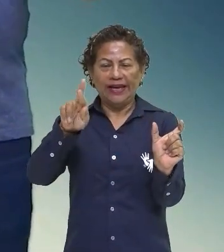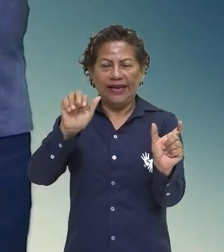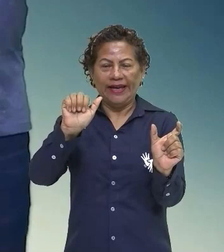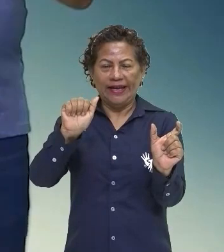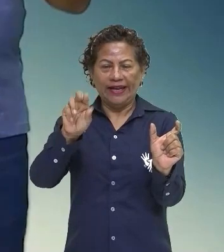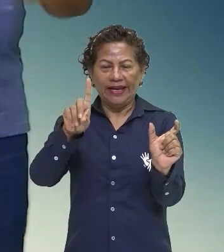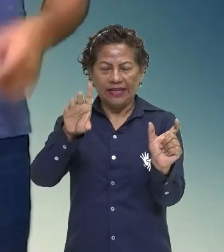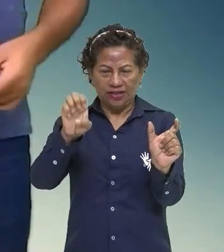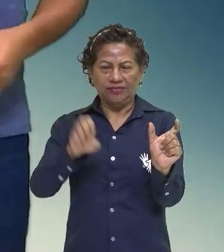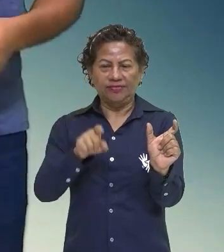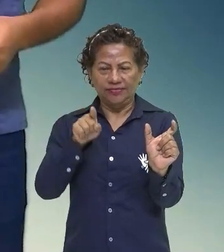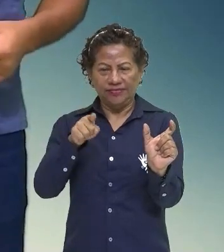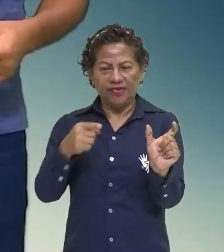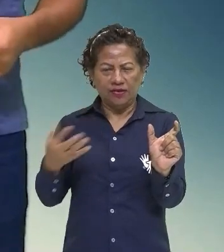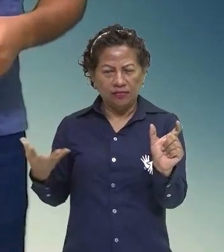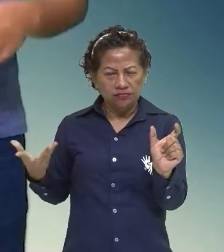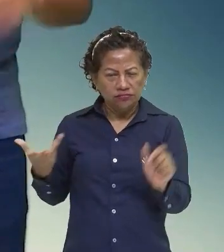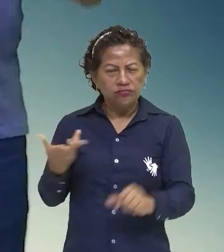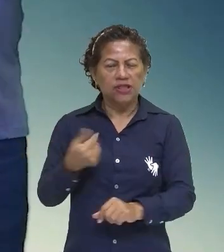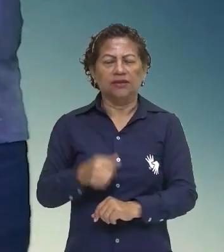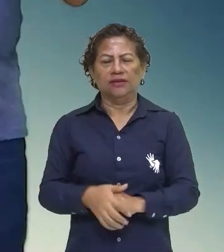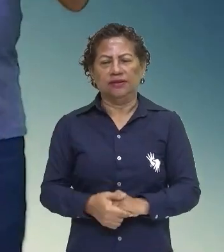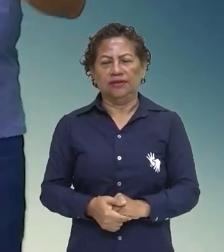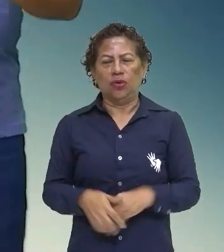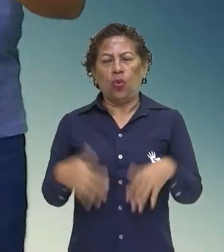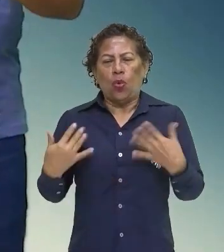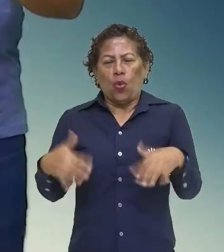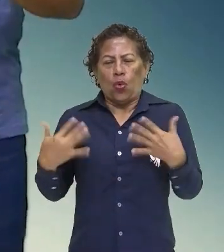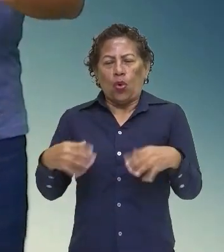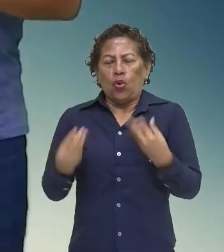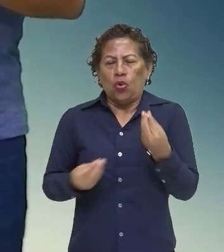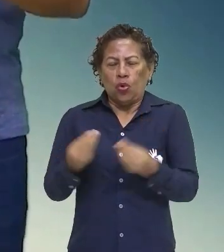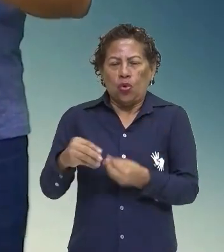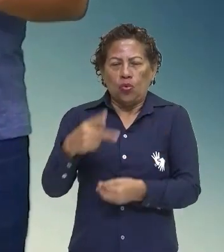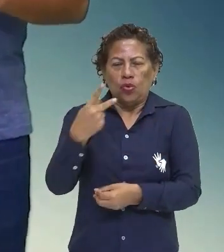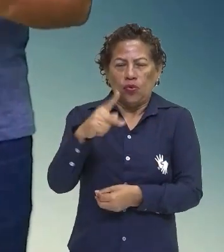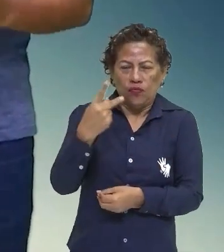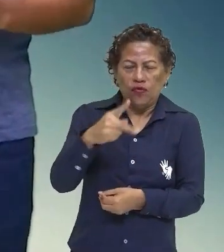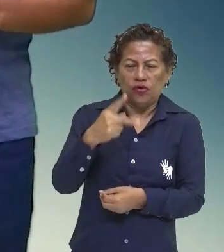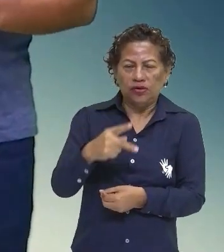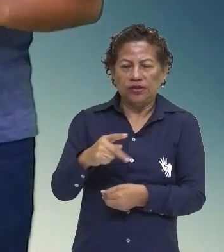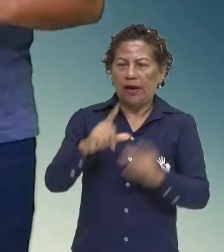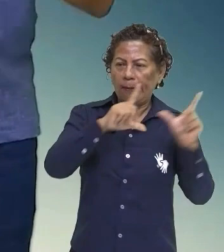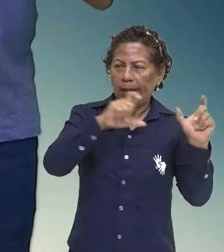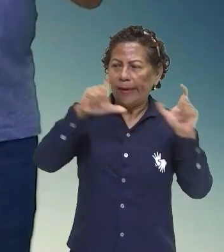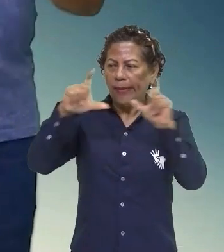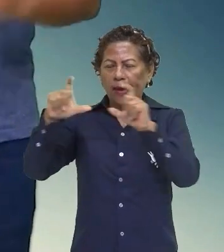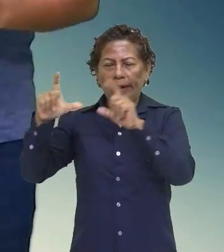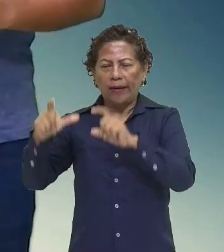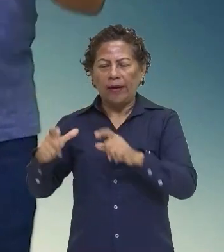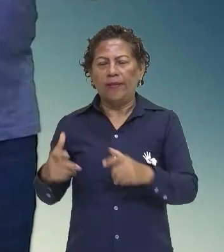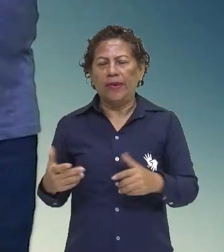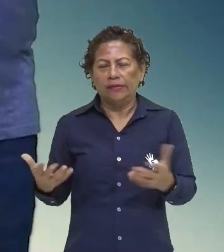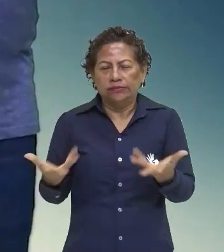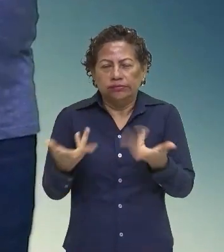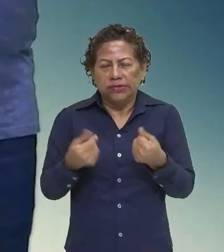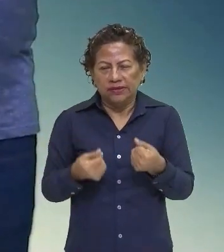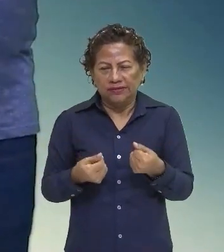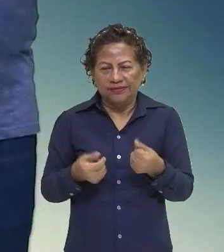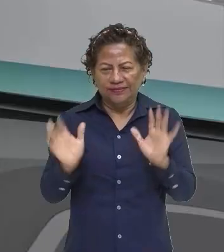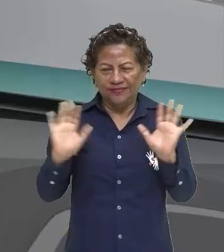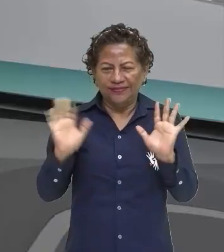trabalhar com a regra dos terços. Aí você procura na internet como trabalhar com a regra dos terços, que você vai só fazer foto show de bola.